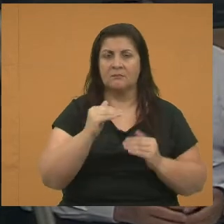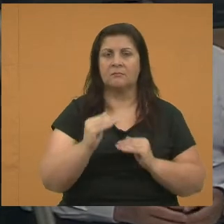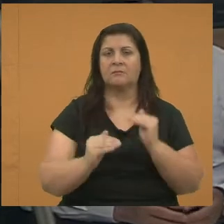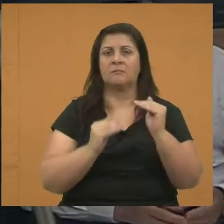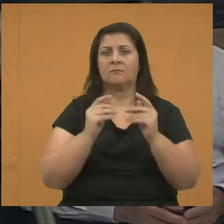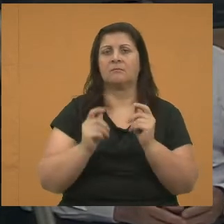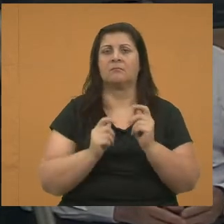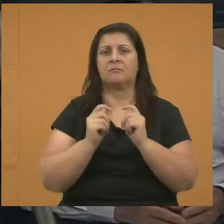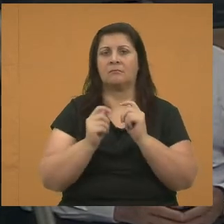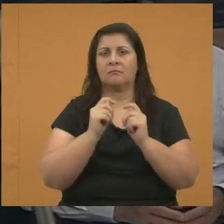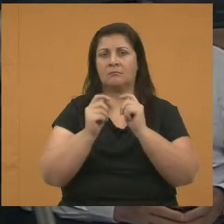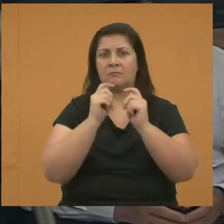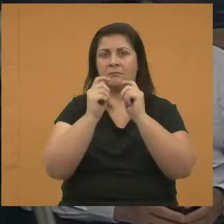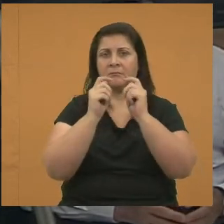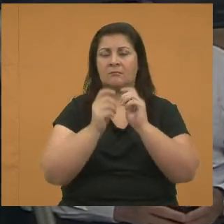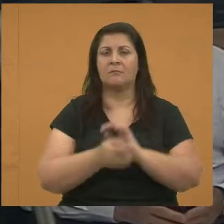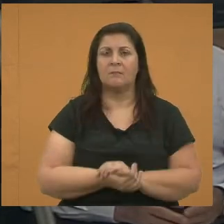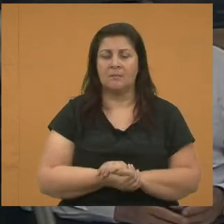Econômico,